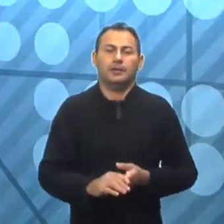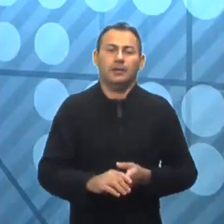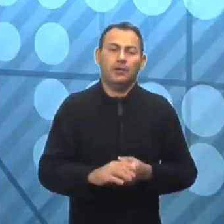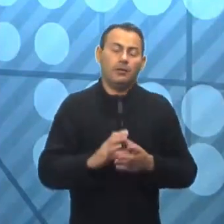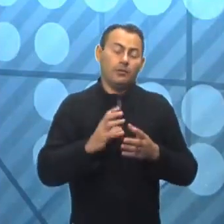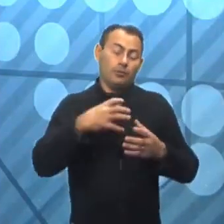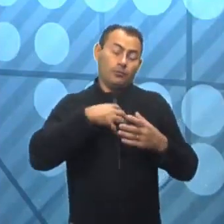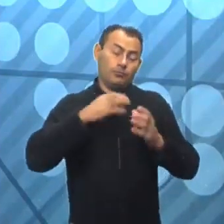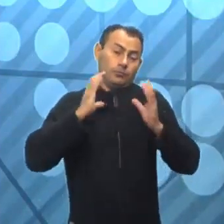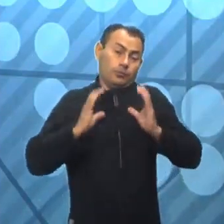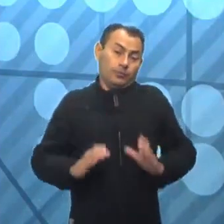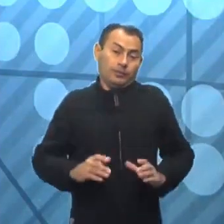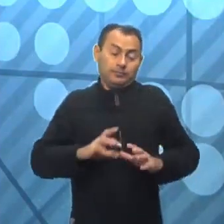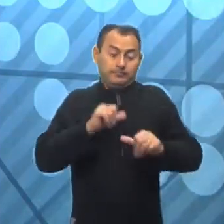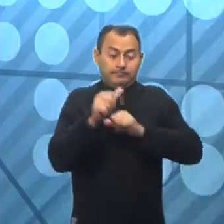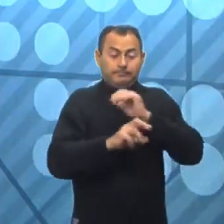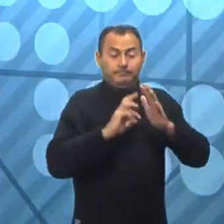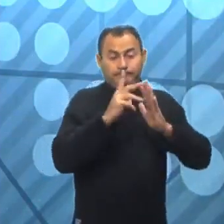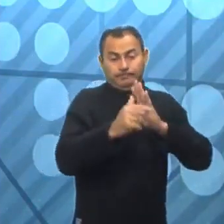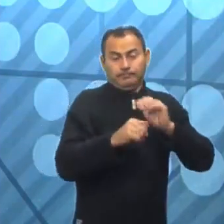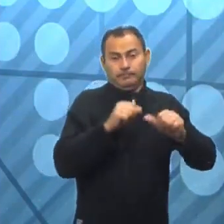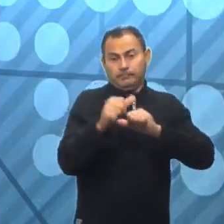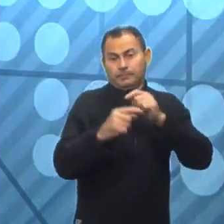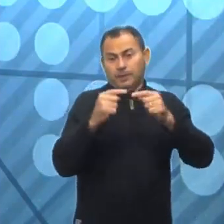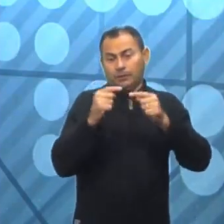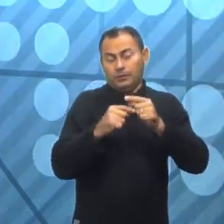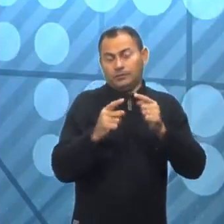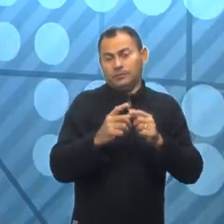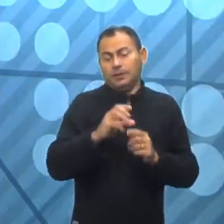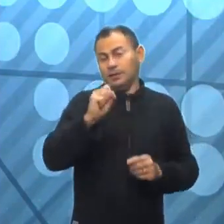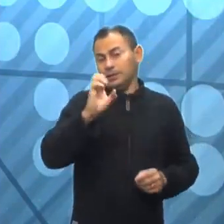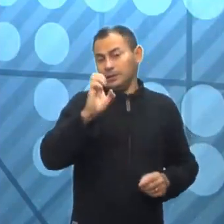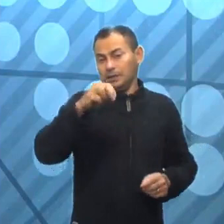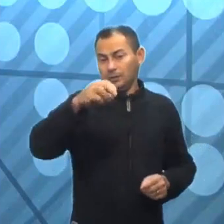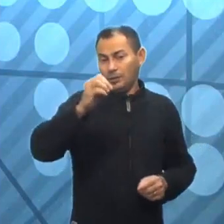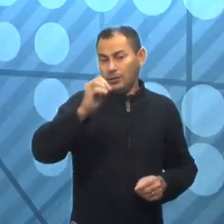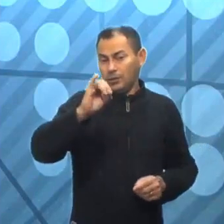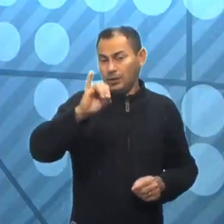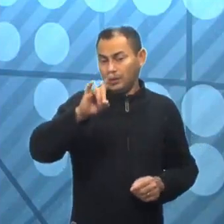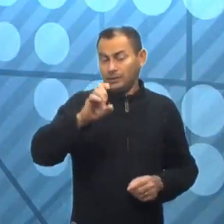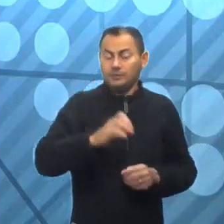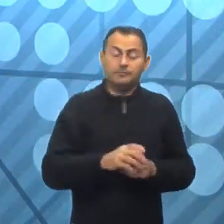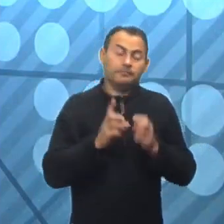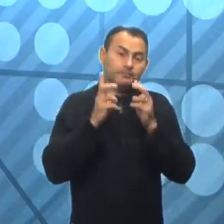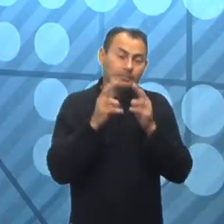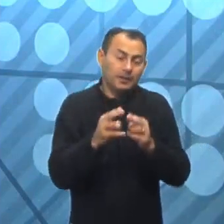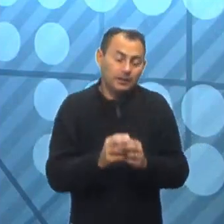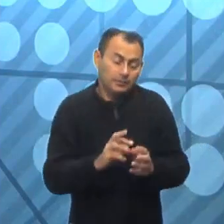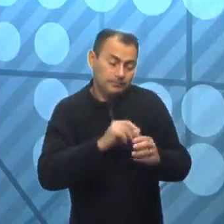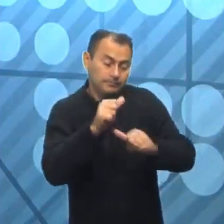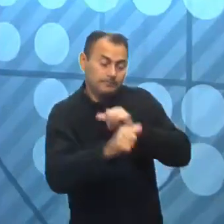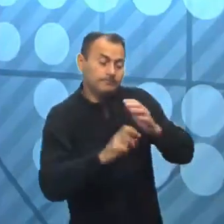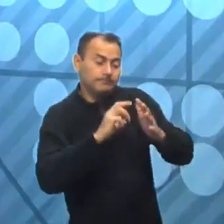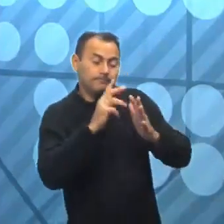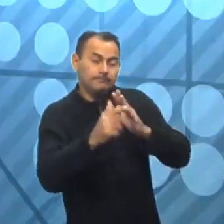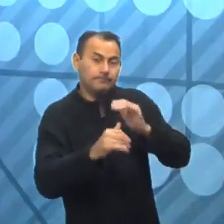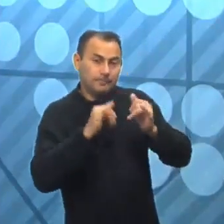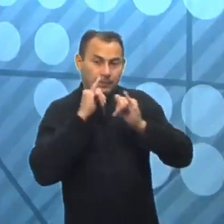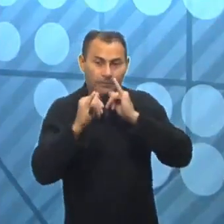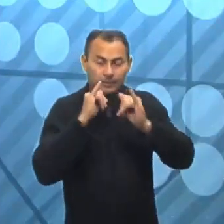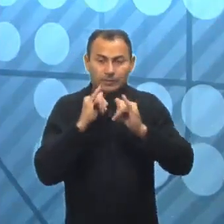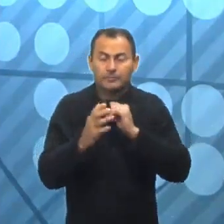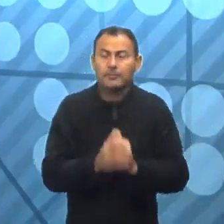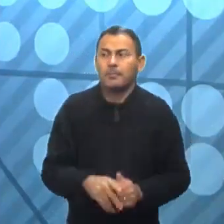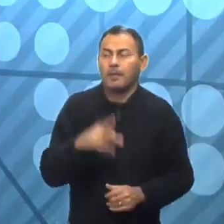determinado comportamento, ela ia variando, de acordo como se fosse uma senoide, e conforme ela ia variando a